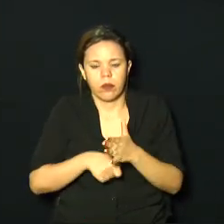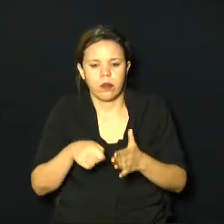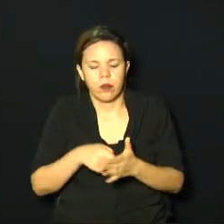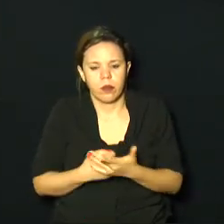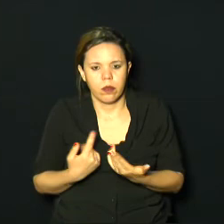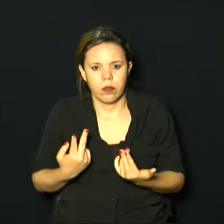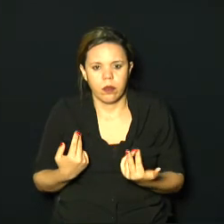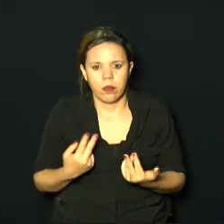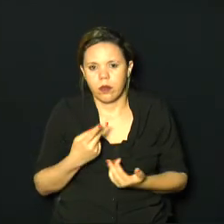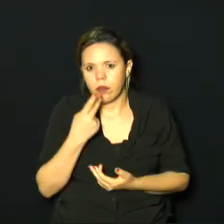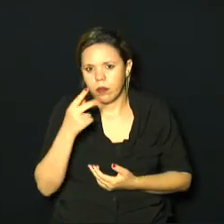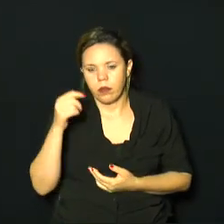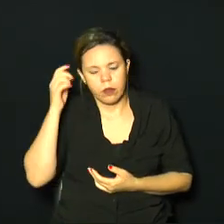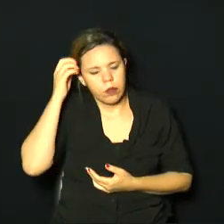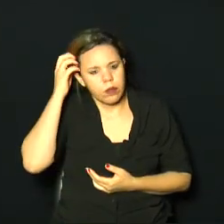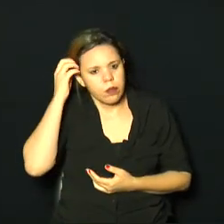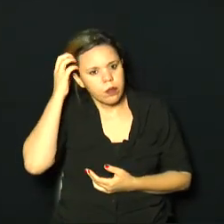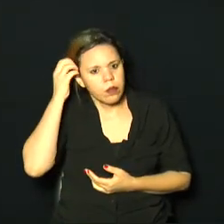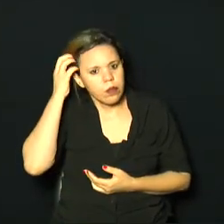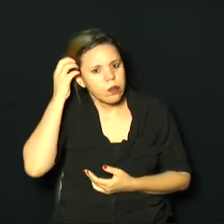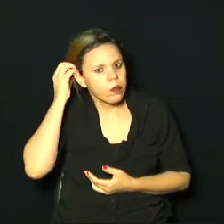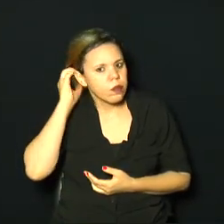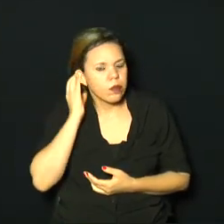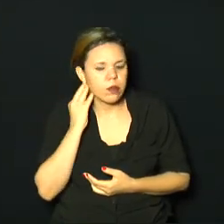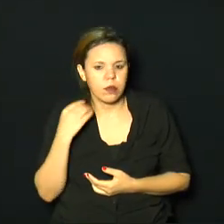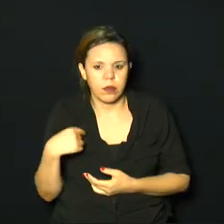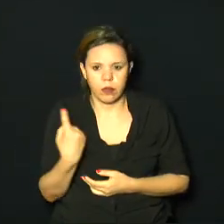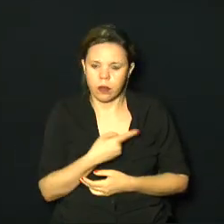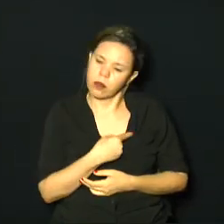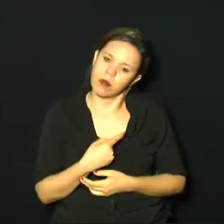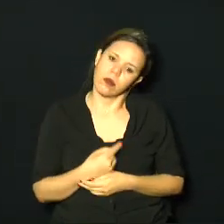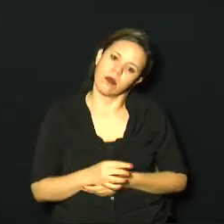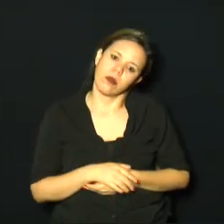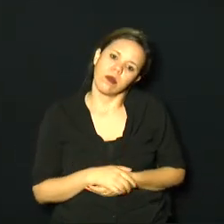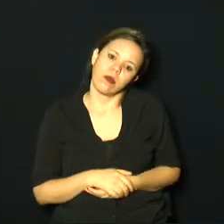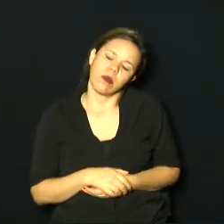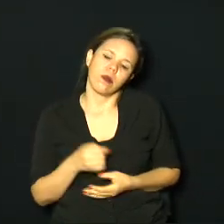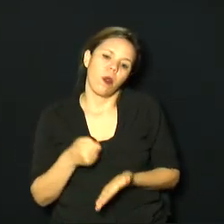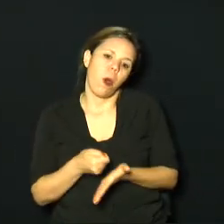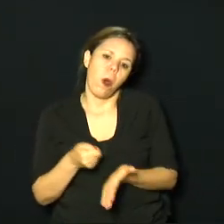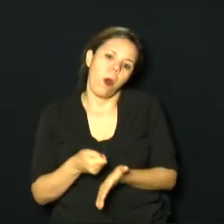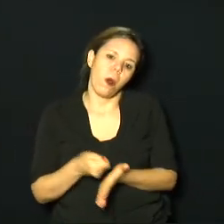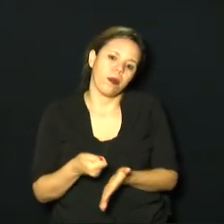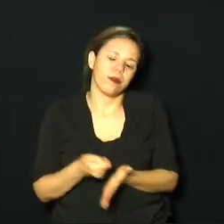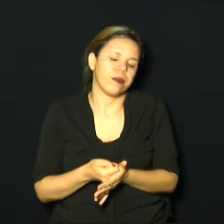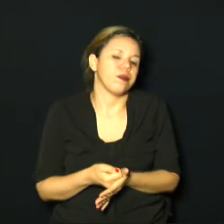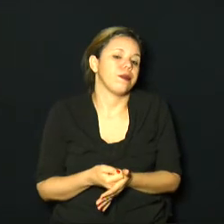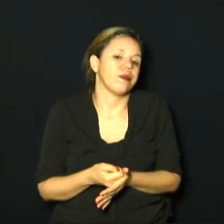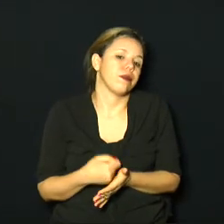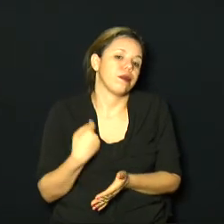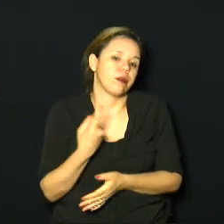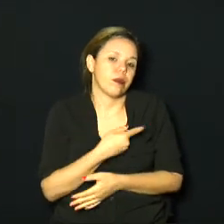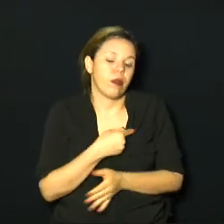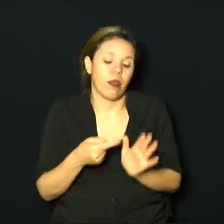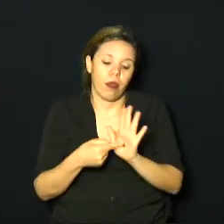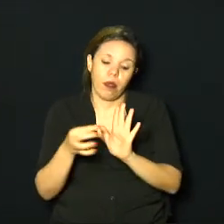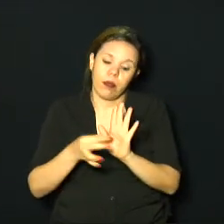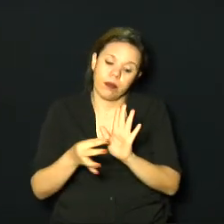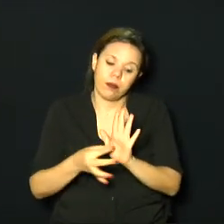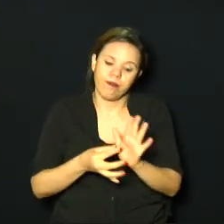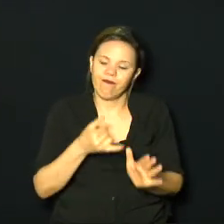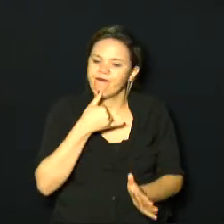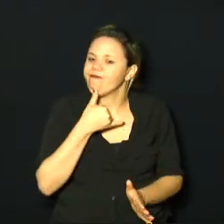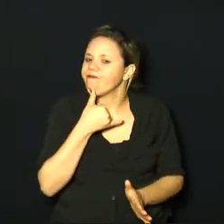foi também dito. Nós cobraremos, deixamos aqui, né, nosso repúdio, lamentamos